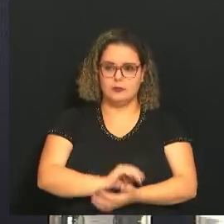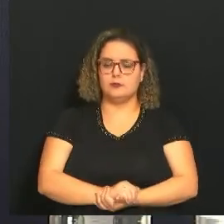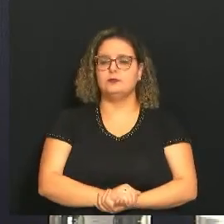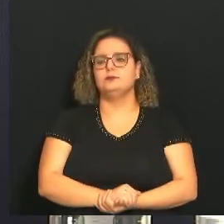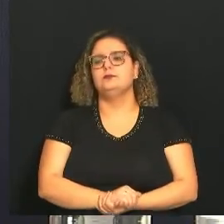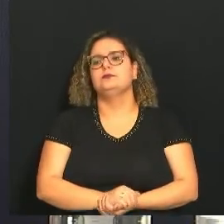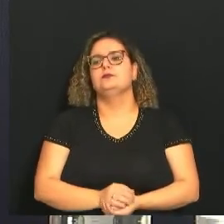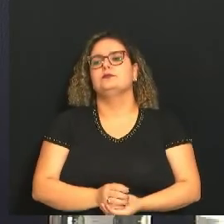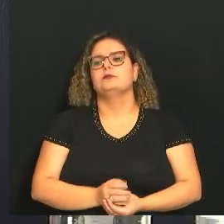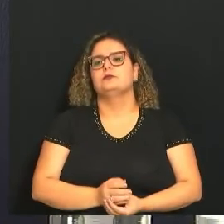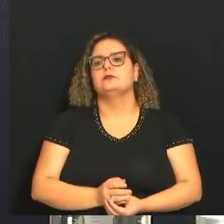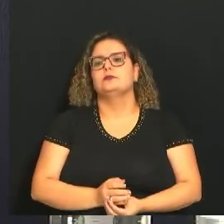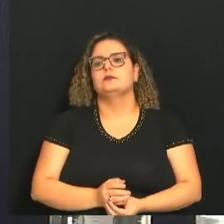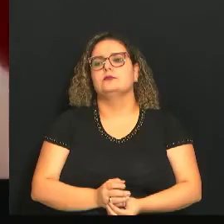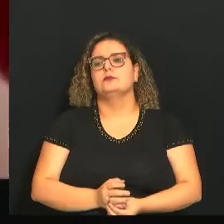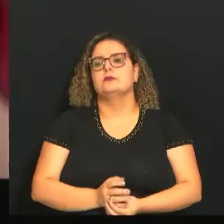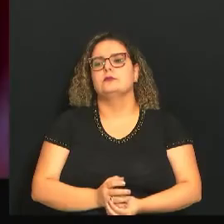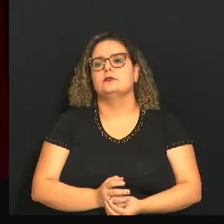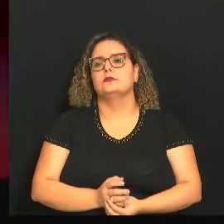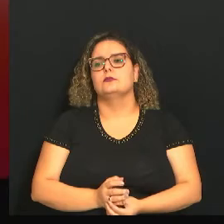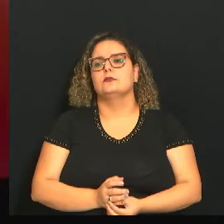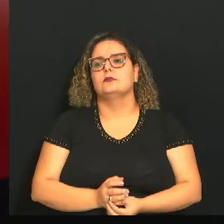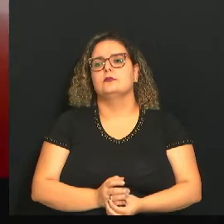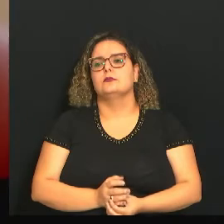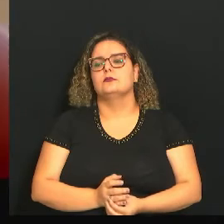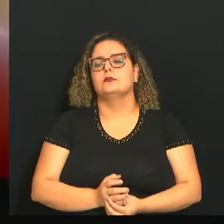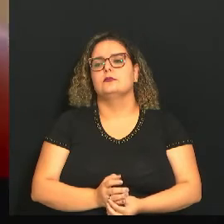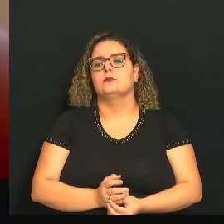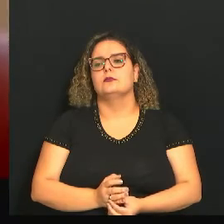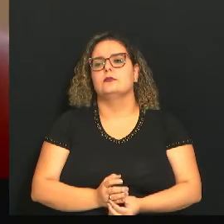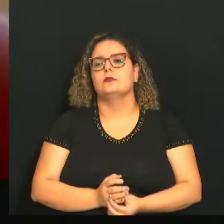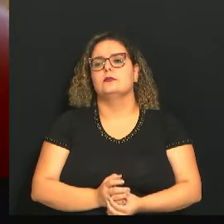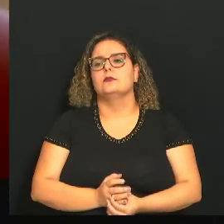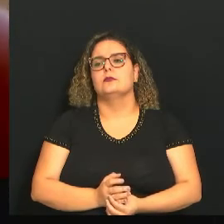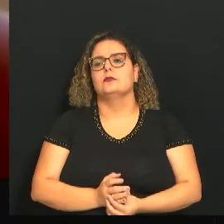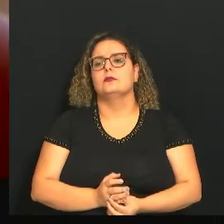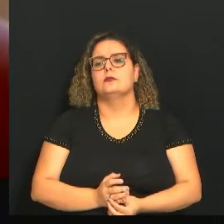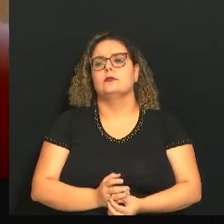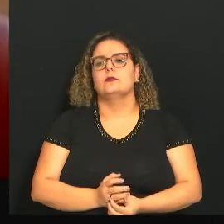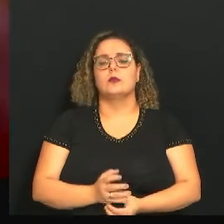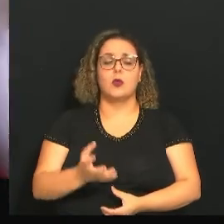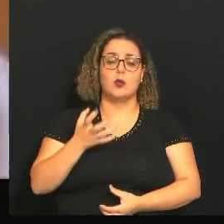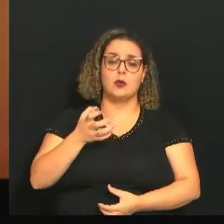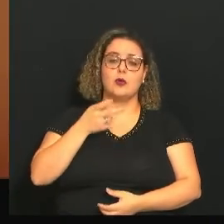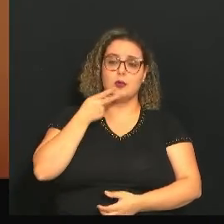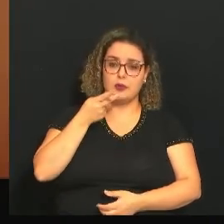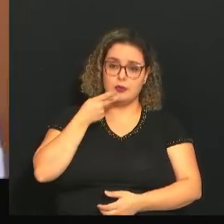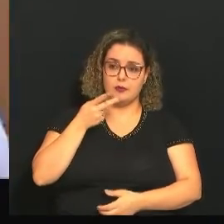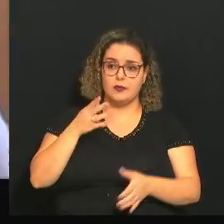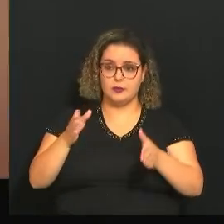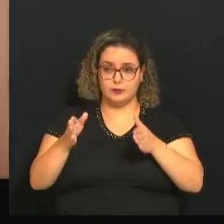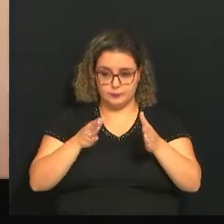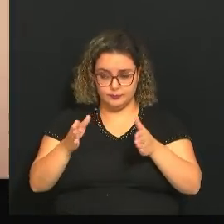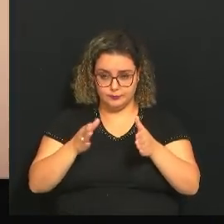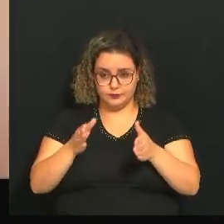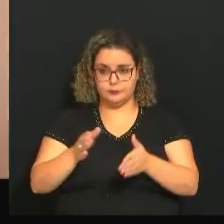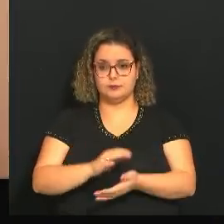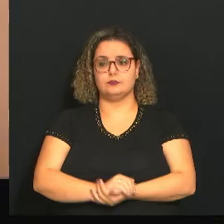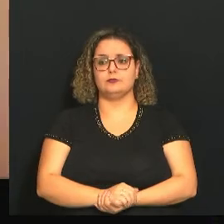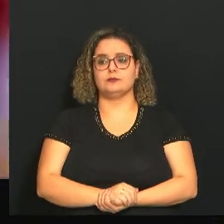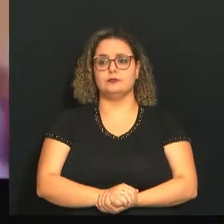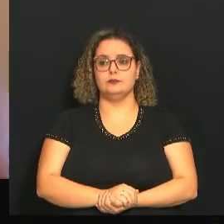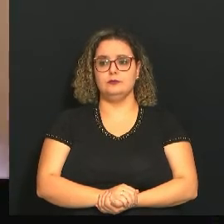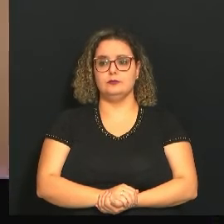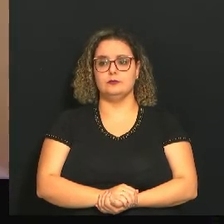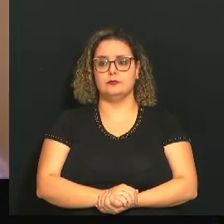agora? Sim, posso. Acho que o que eu queria destacar agora nessas questões que